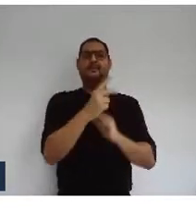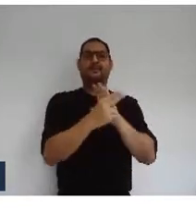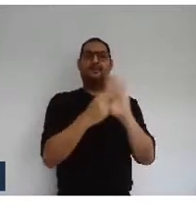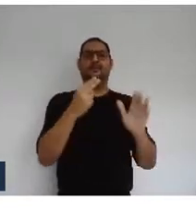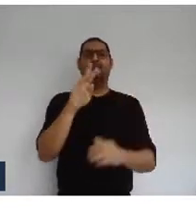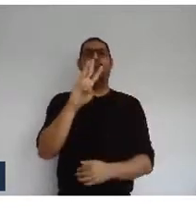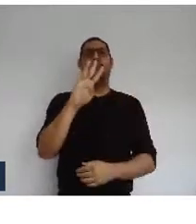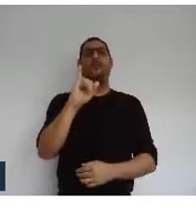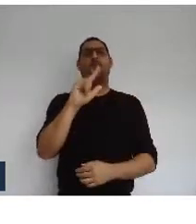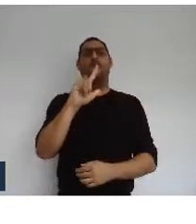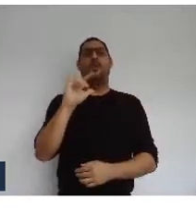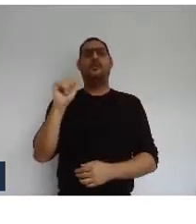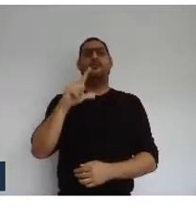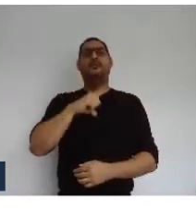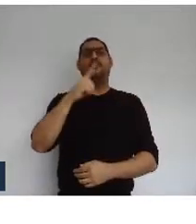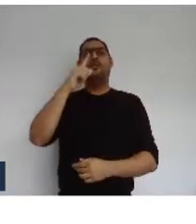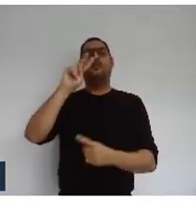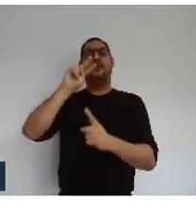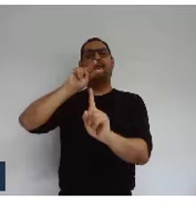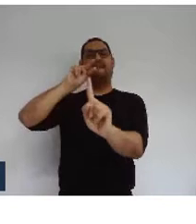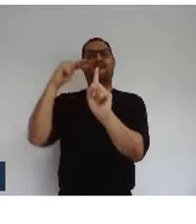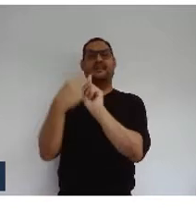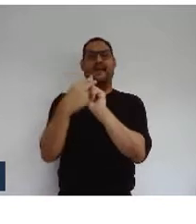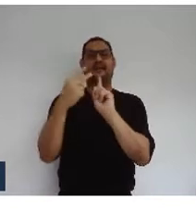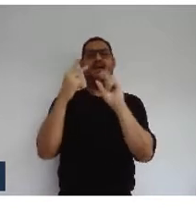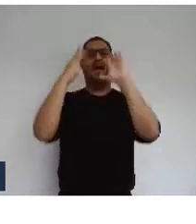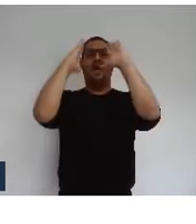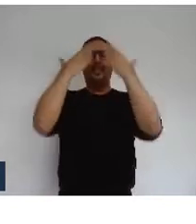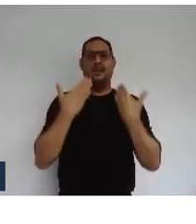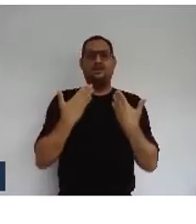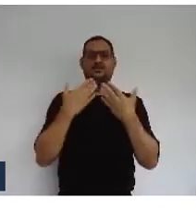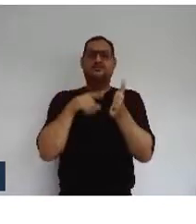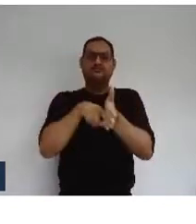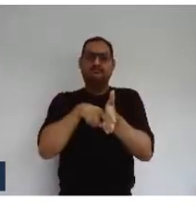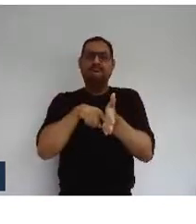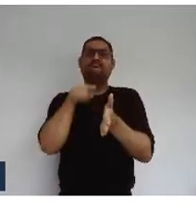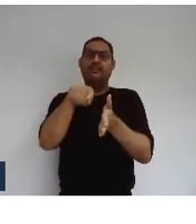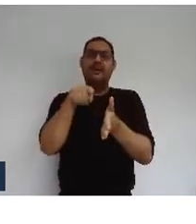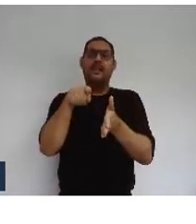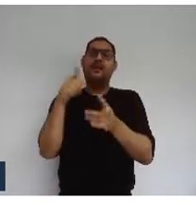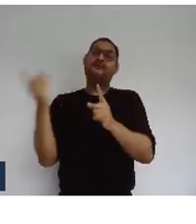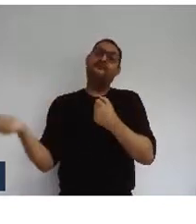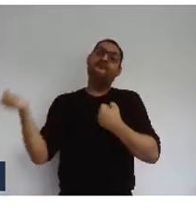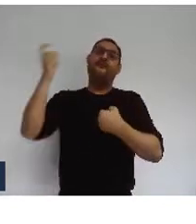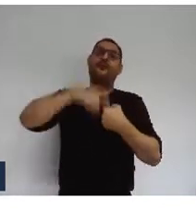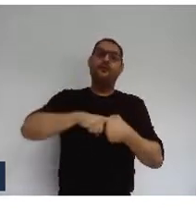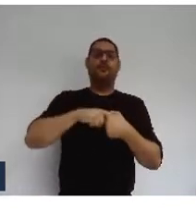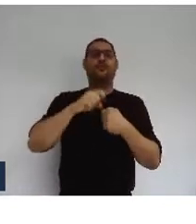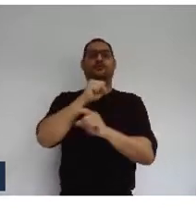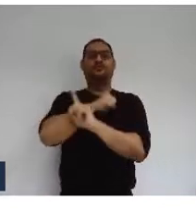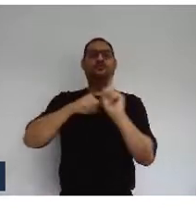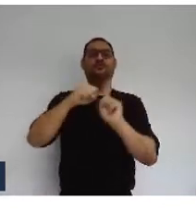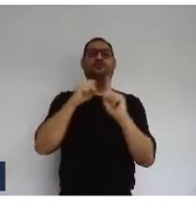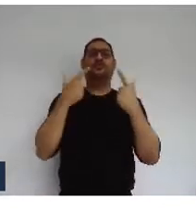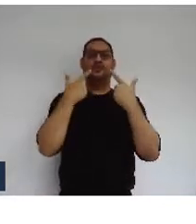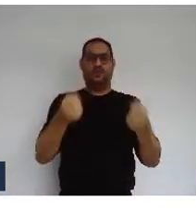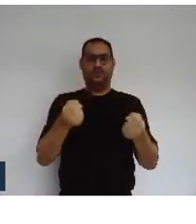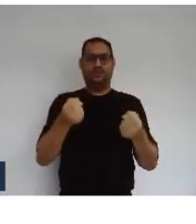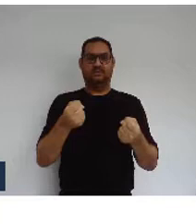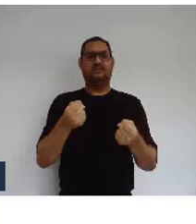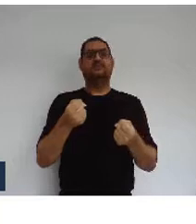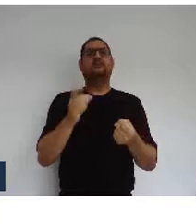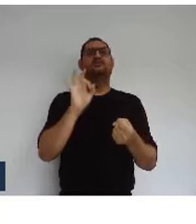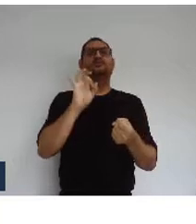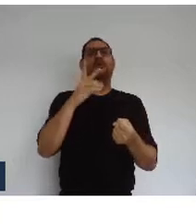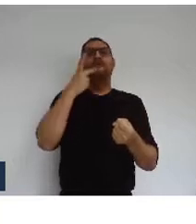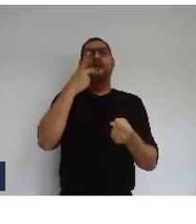mirada teórico-analítica vem revitalizar o campo da sociolinguística. Às vezes você deixa de pensar